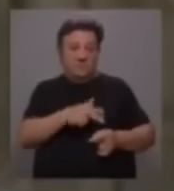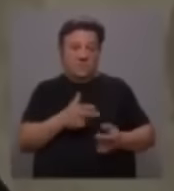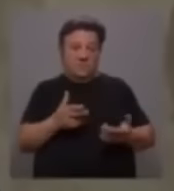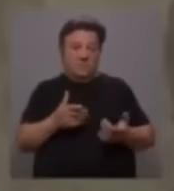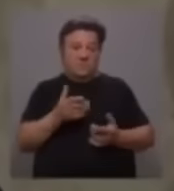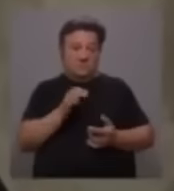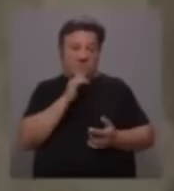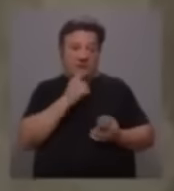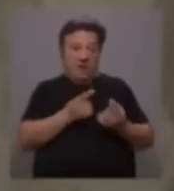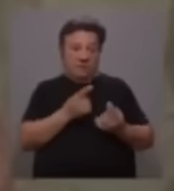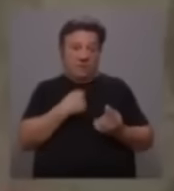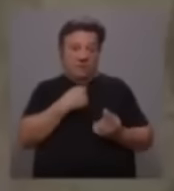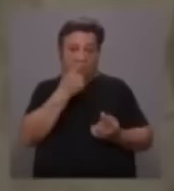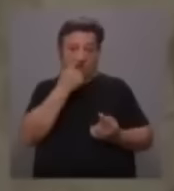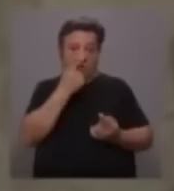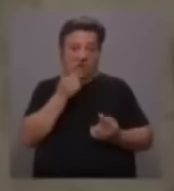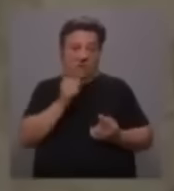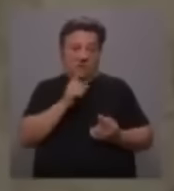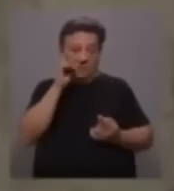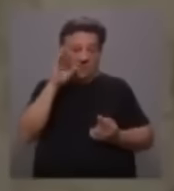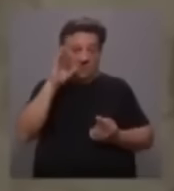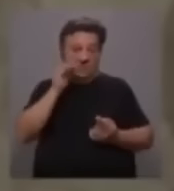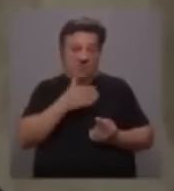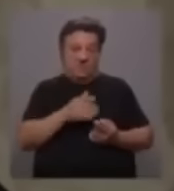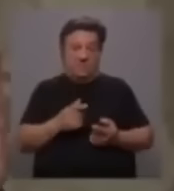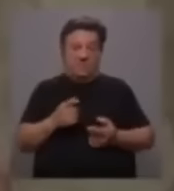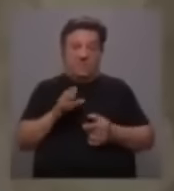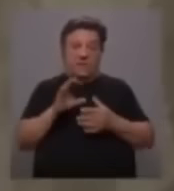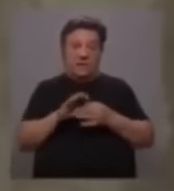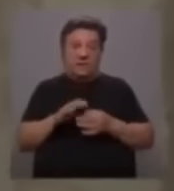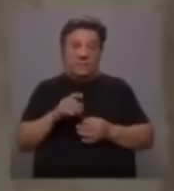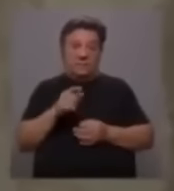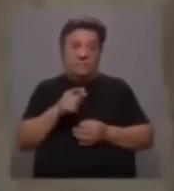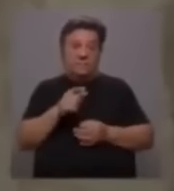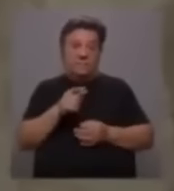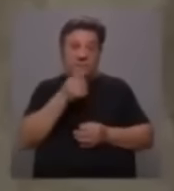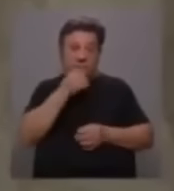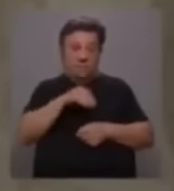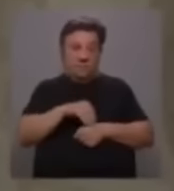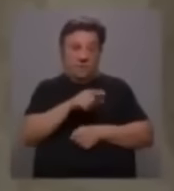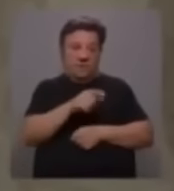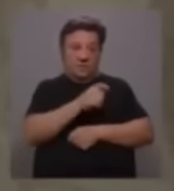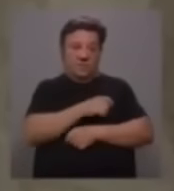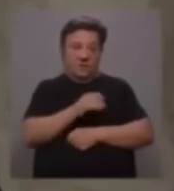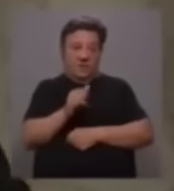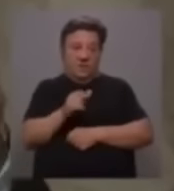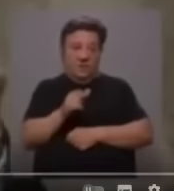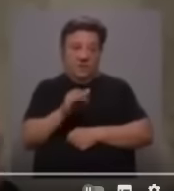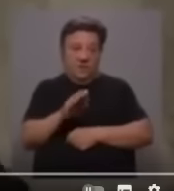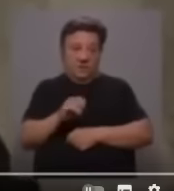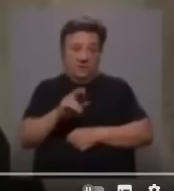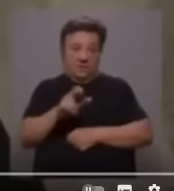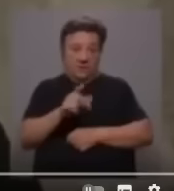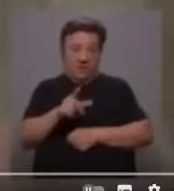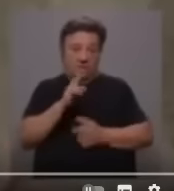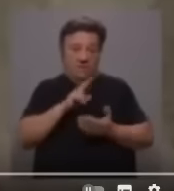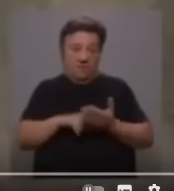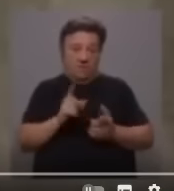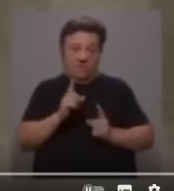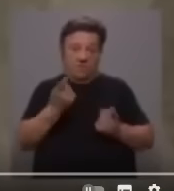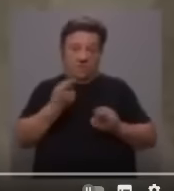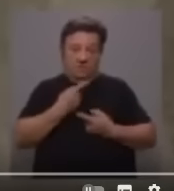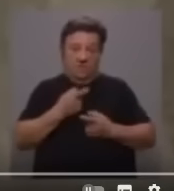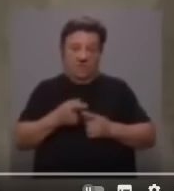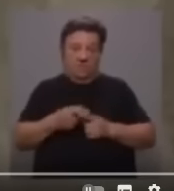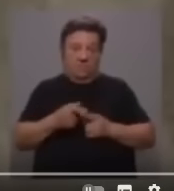e se calhar n alguns casos preferimos nem saber relativamente à à ao comentário da da deputada a nas Sosa real que de facto não devemos